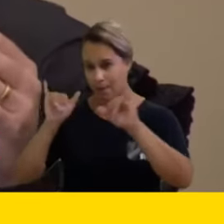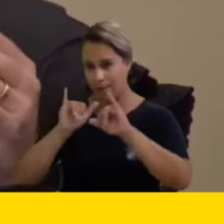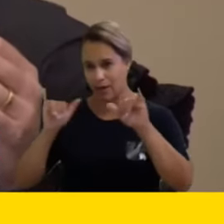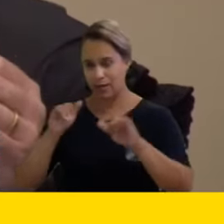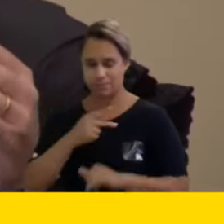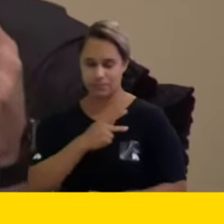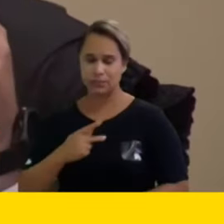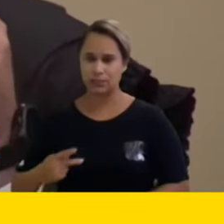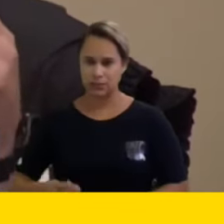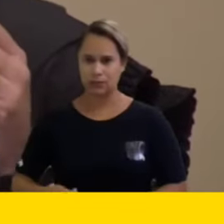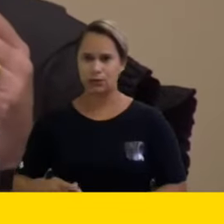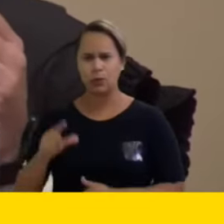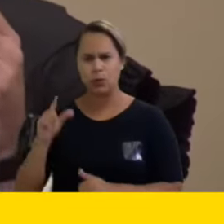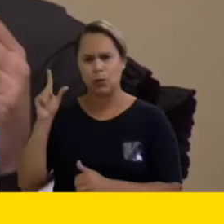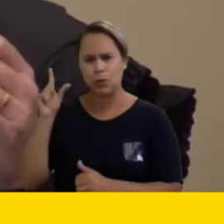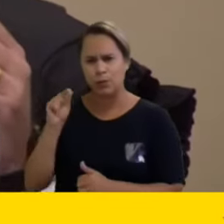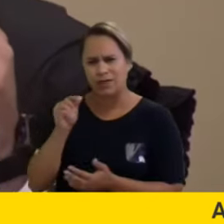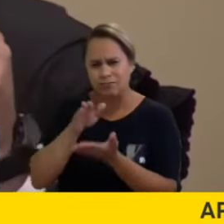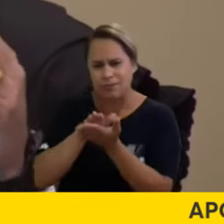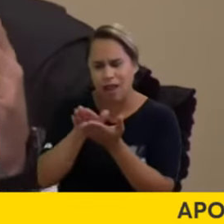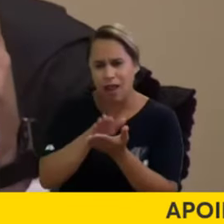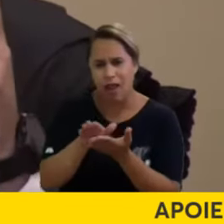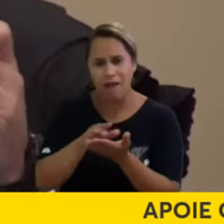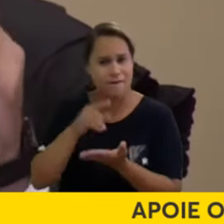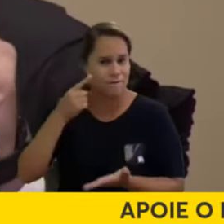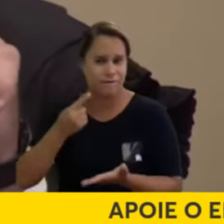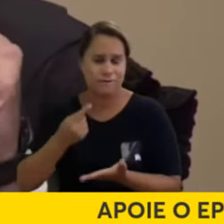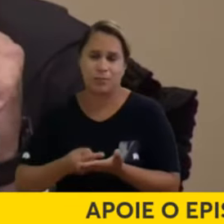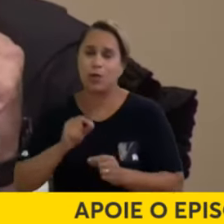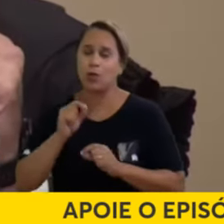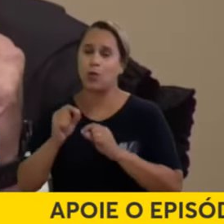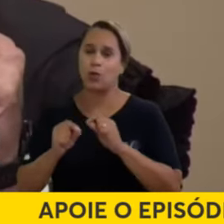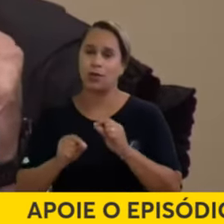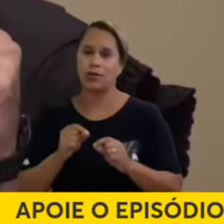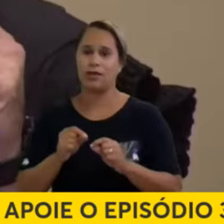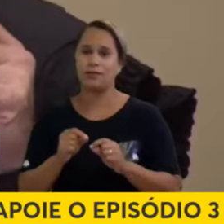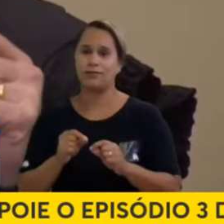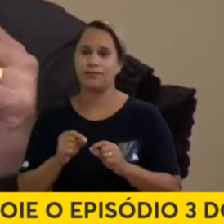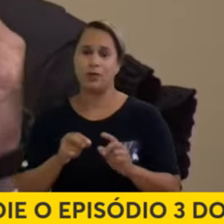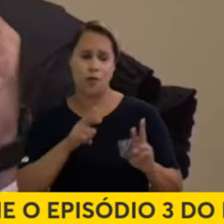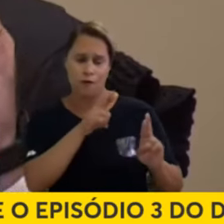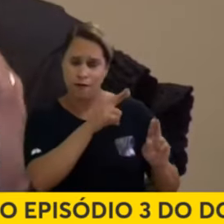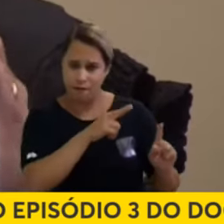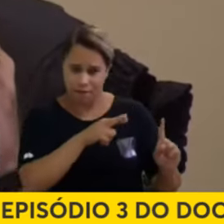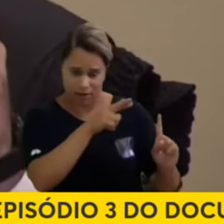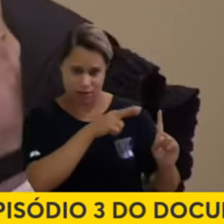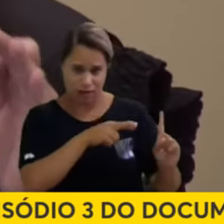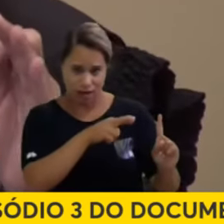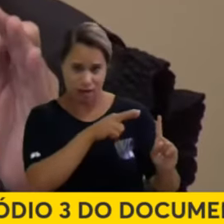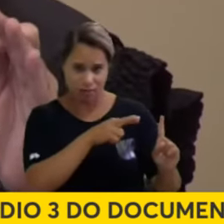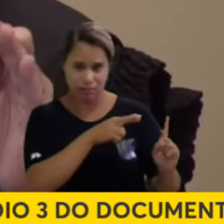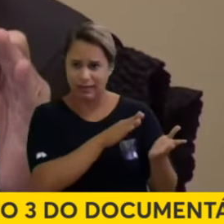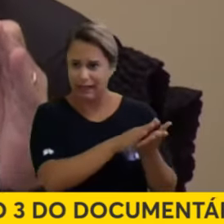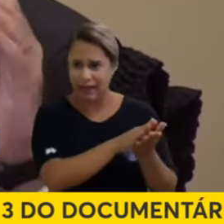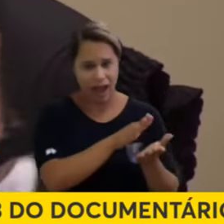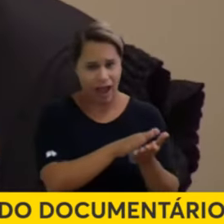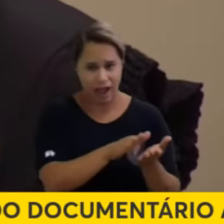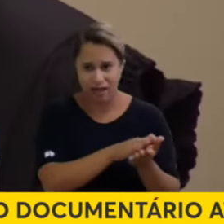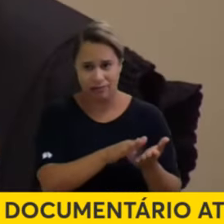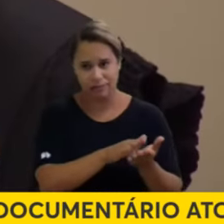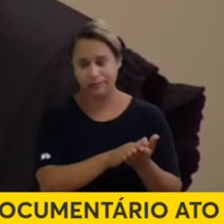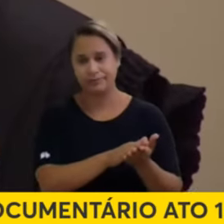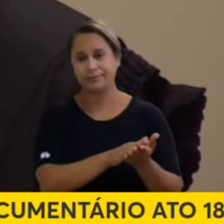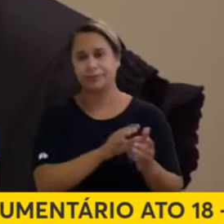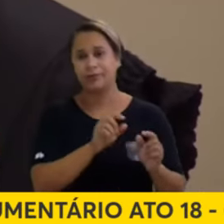da campanha presidencial não há como se afirmar o que o investigado teria gasto demasiadamente sob pena de indiscutível injustiça